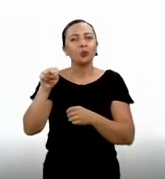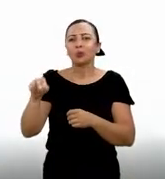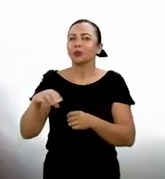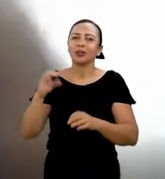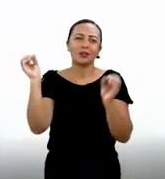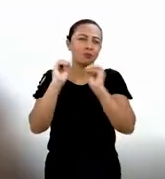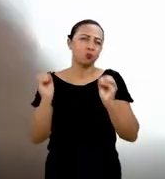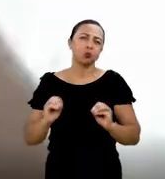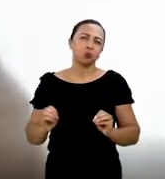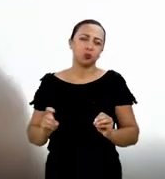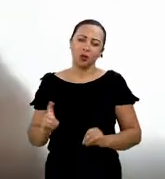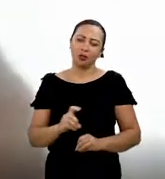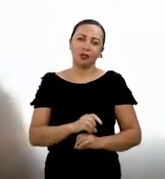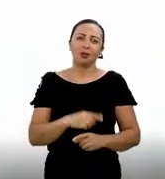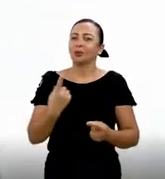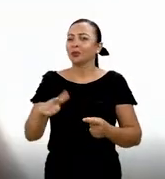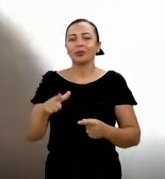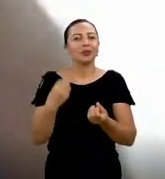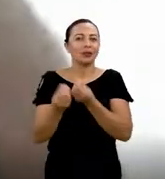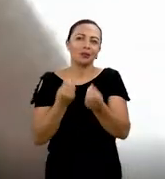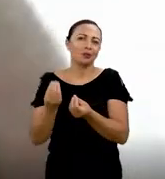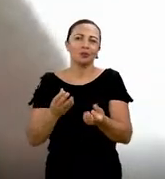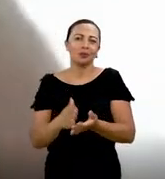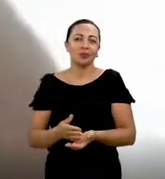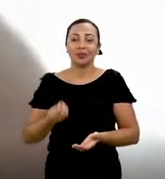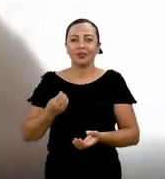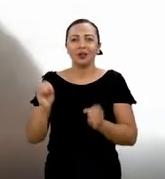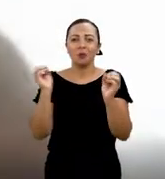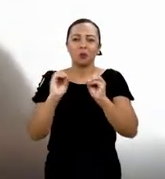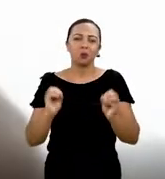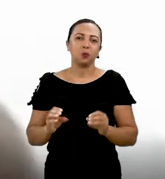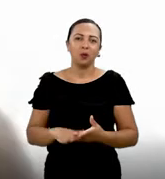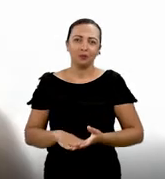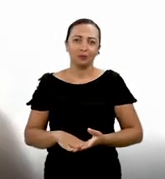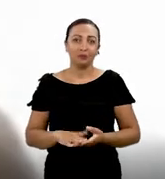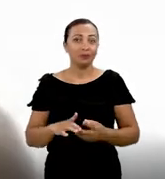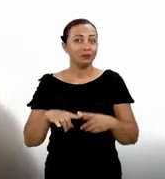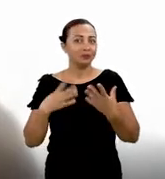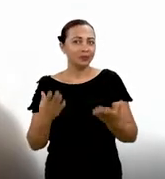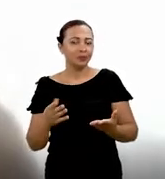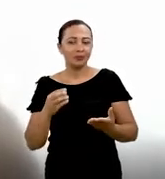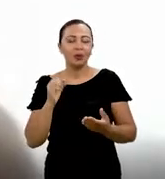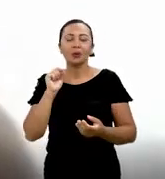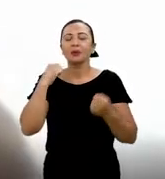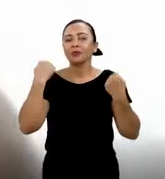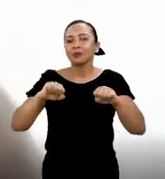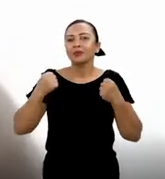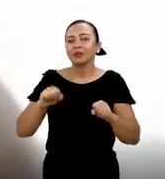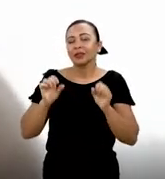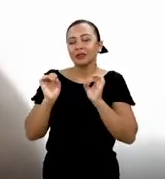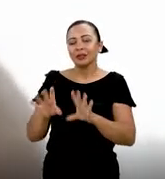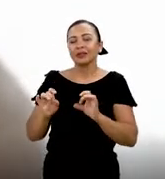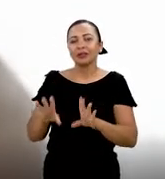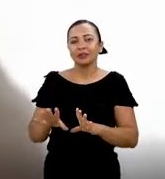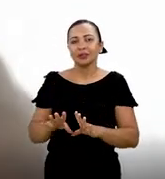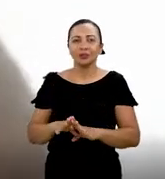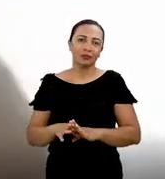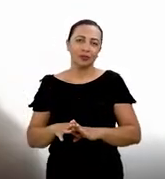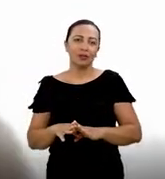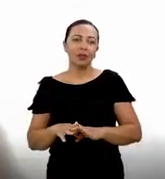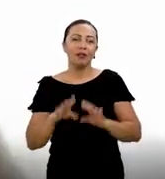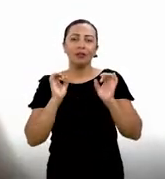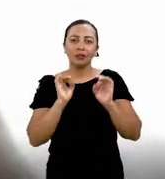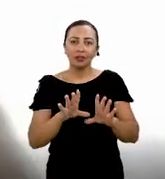nem nem pode não tem como né eles estarem zerados Então o que a gente precisa deixar e a